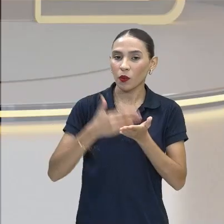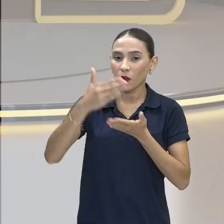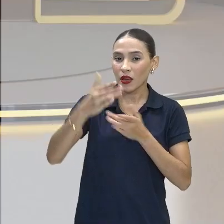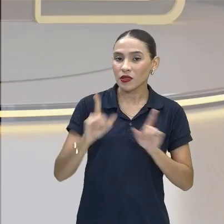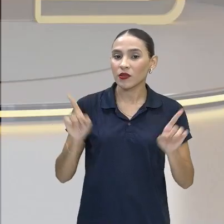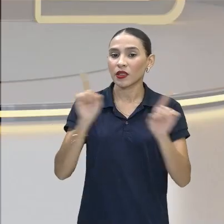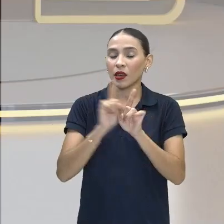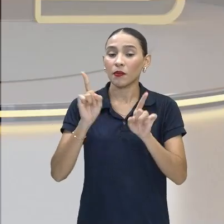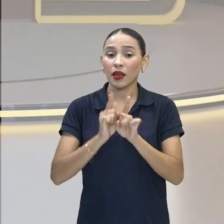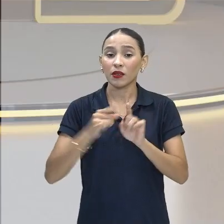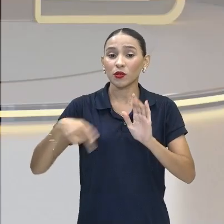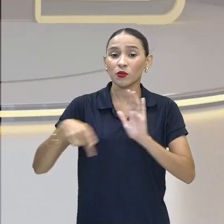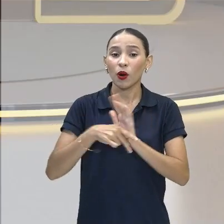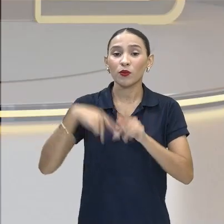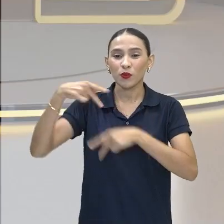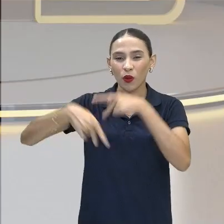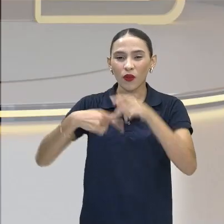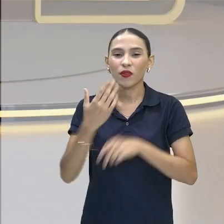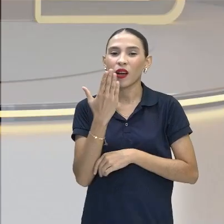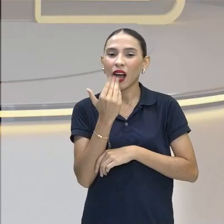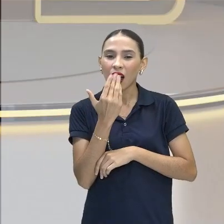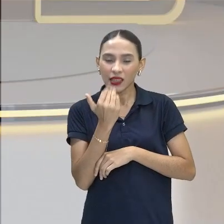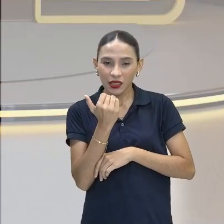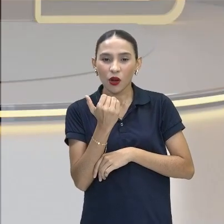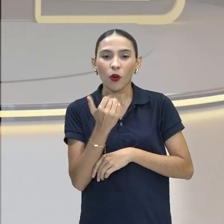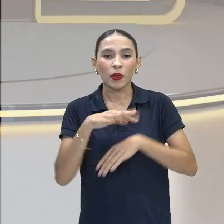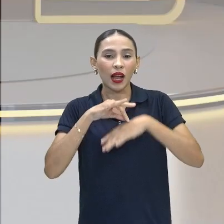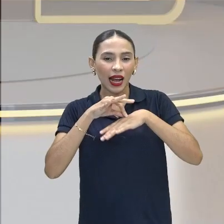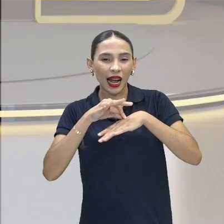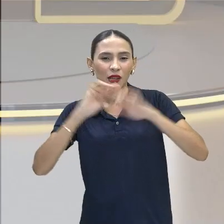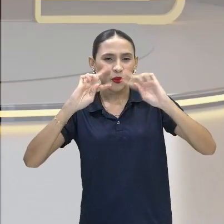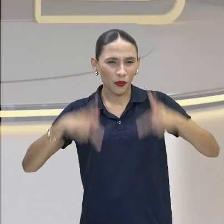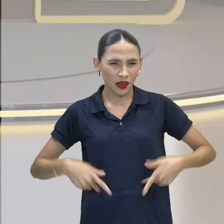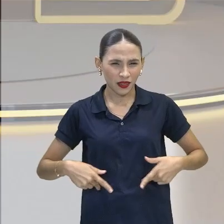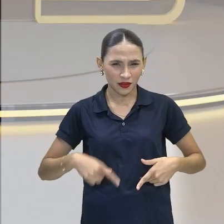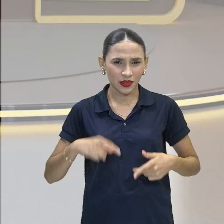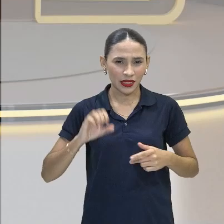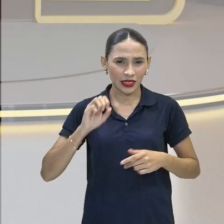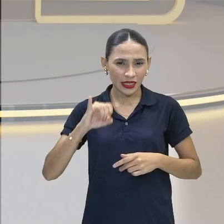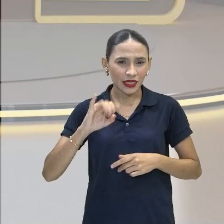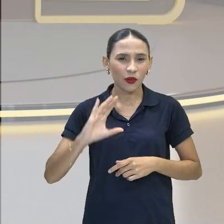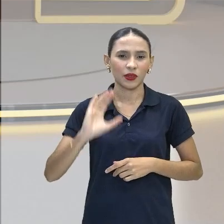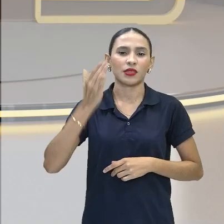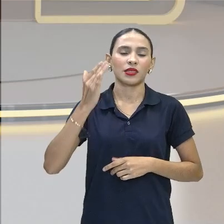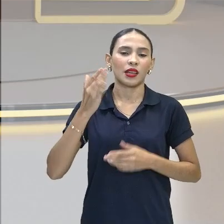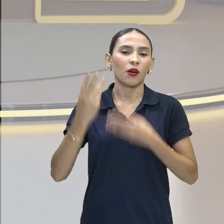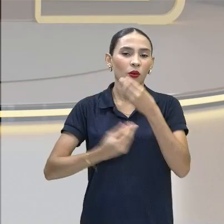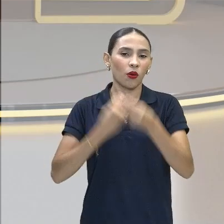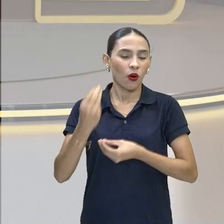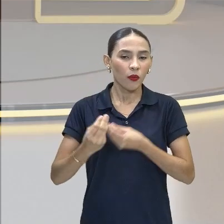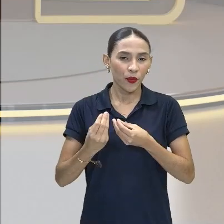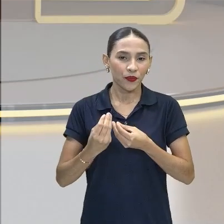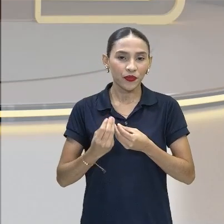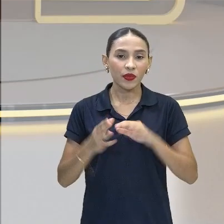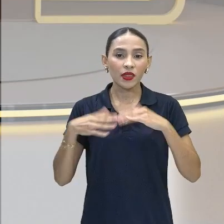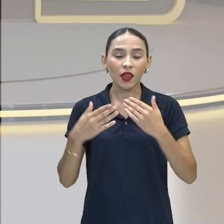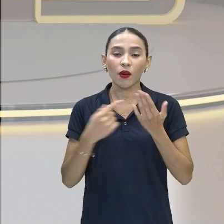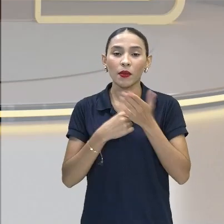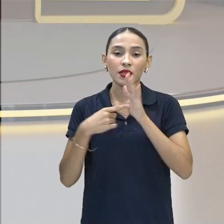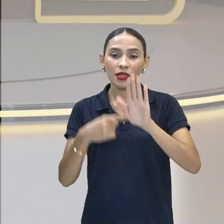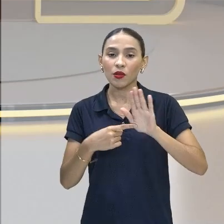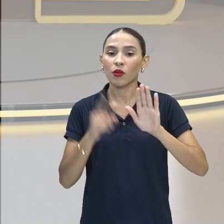que os nativos comiam as pessoas, e ele disse, será que acontecia mesmo isso? Então, ele